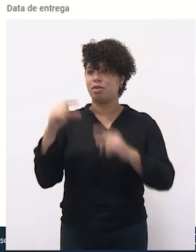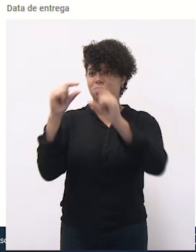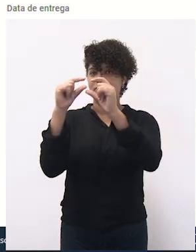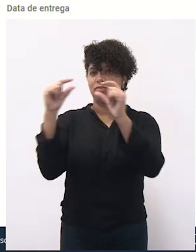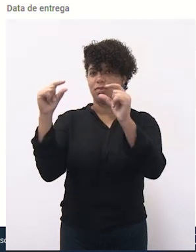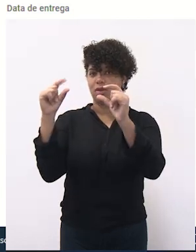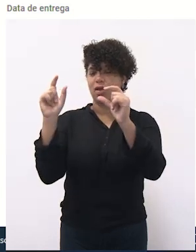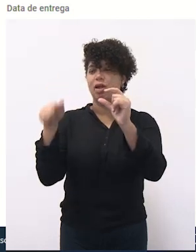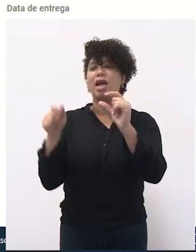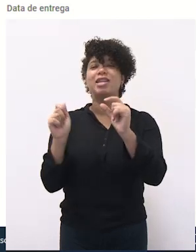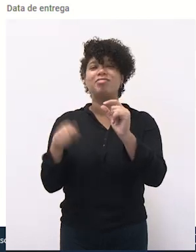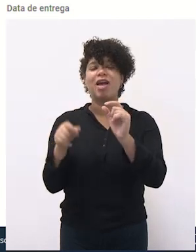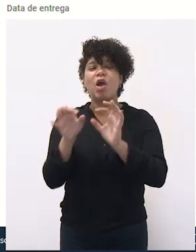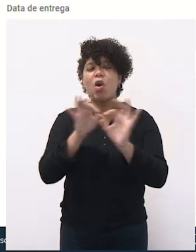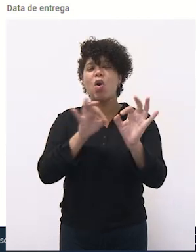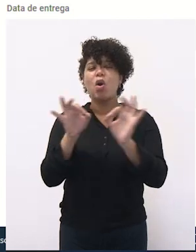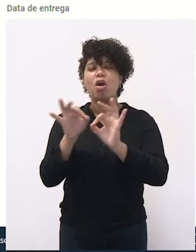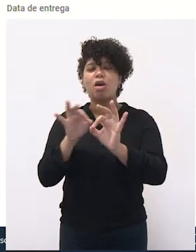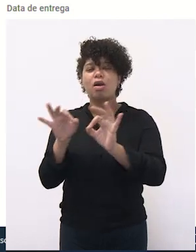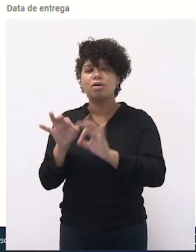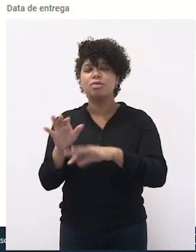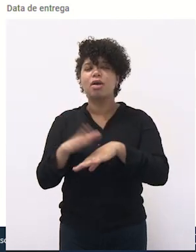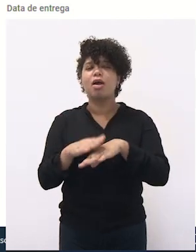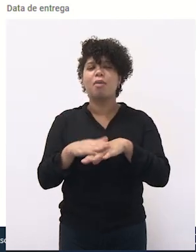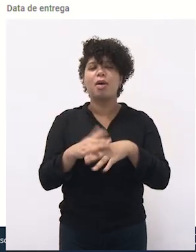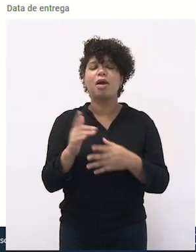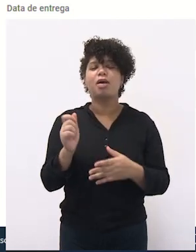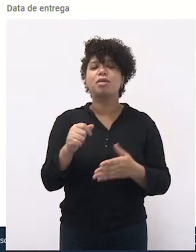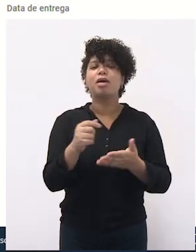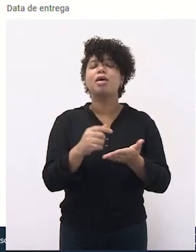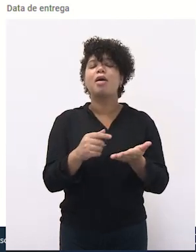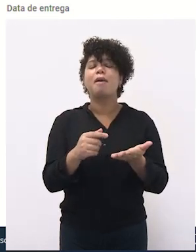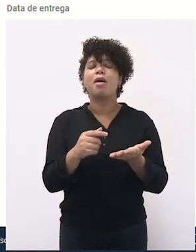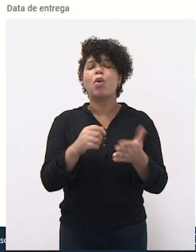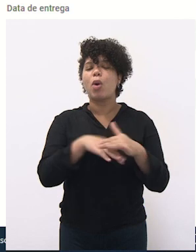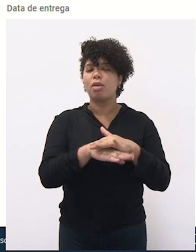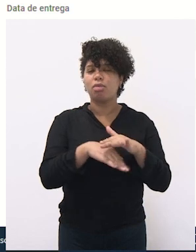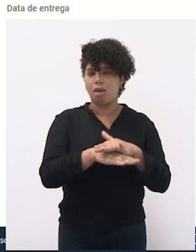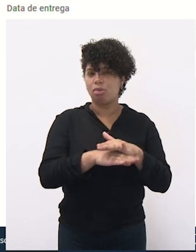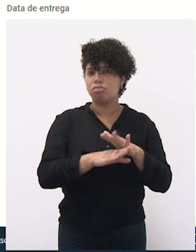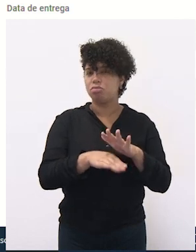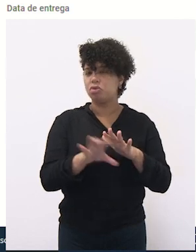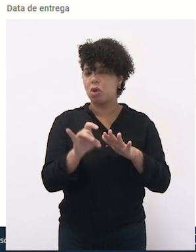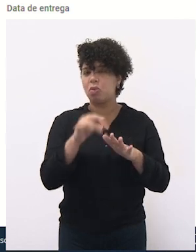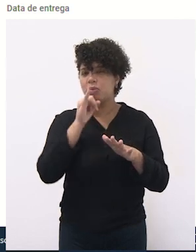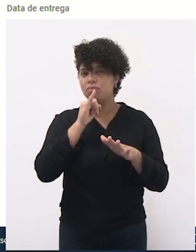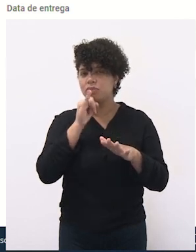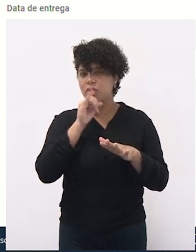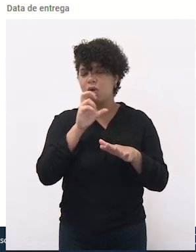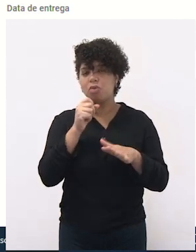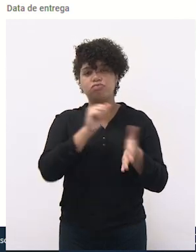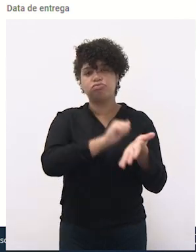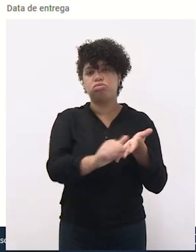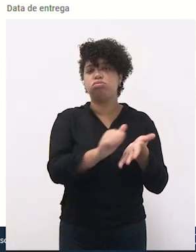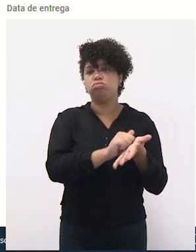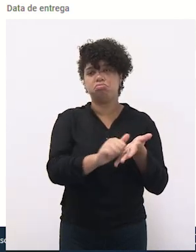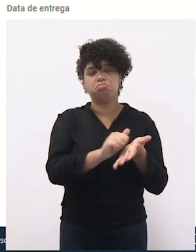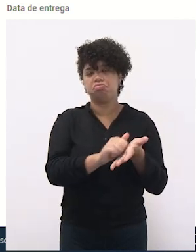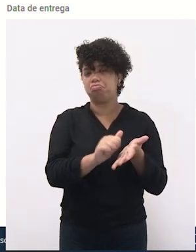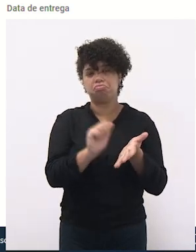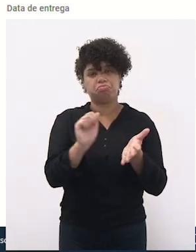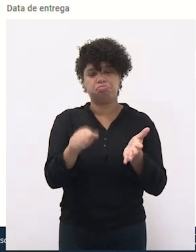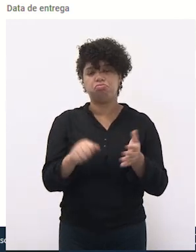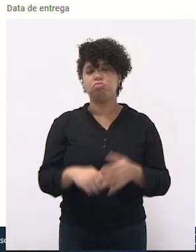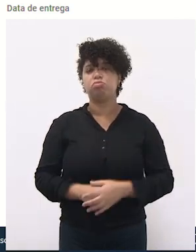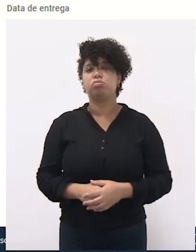pode programar as nossas atividades, salvar em rascunho, ou descartar o rascunho.